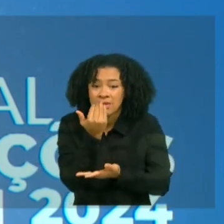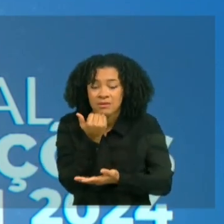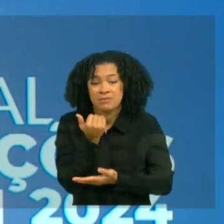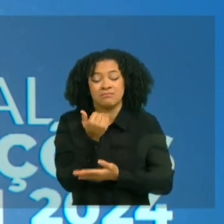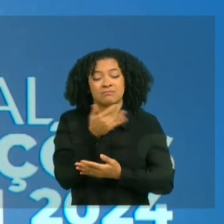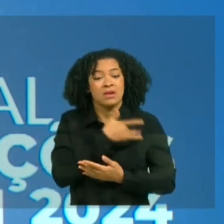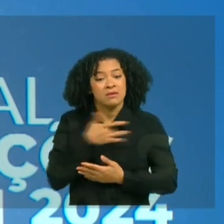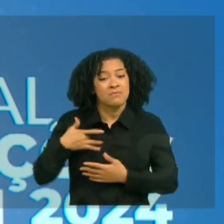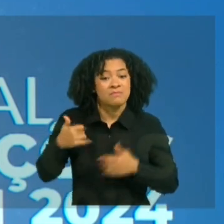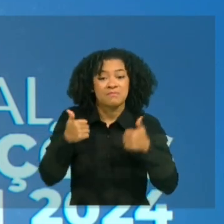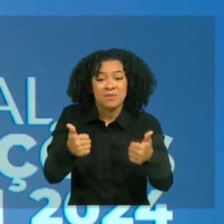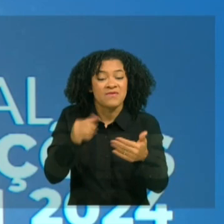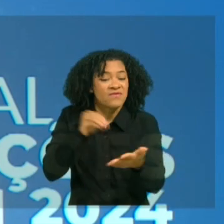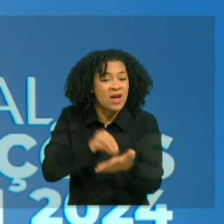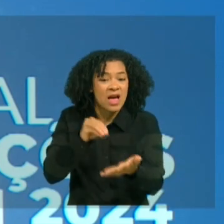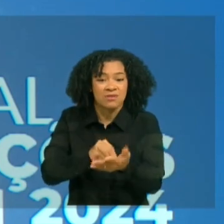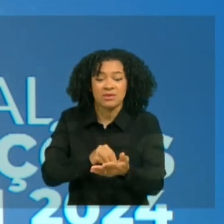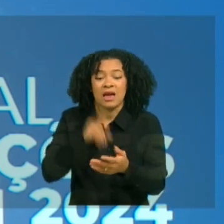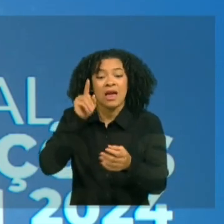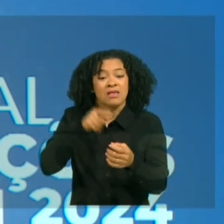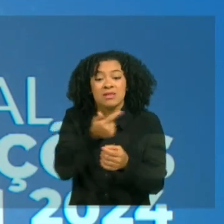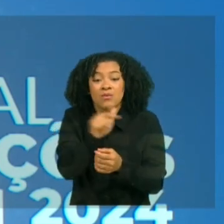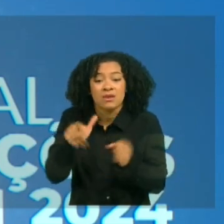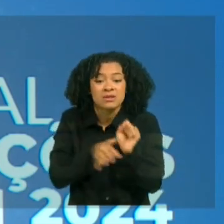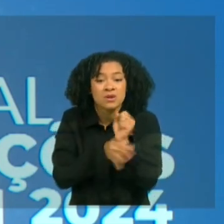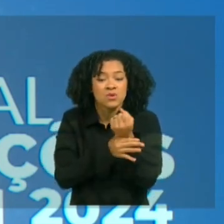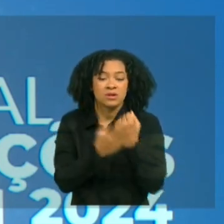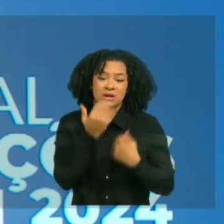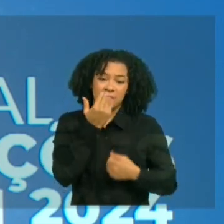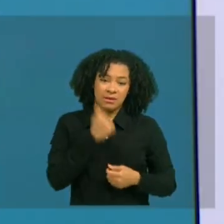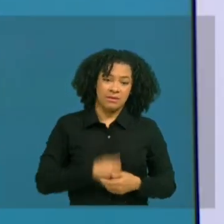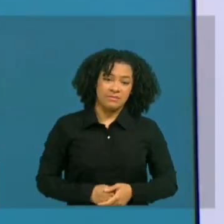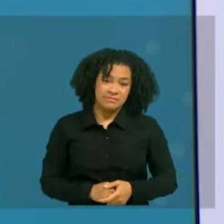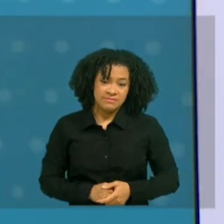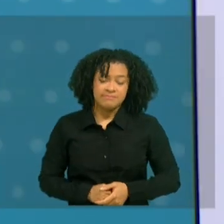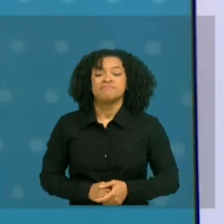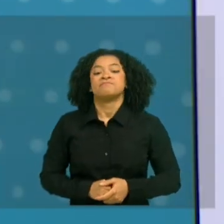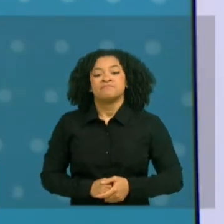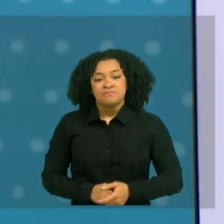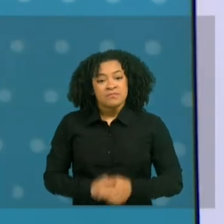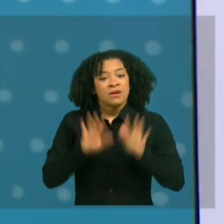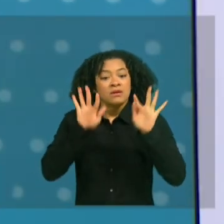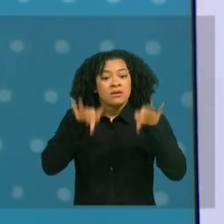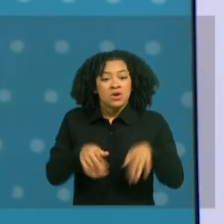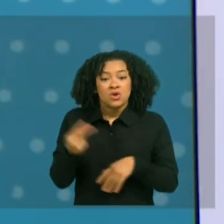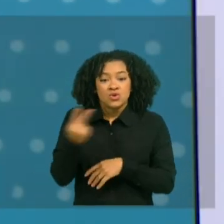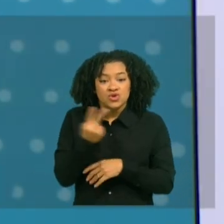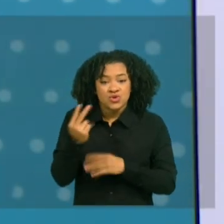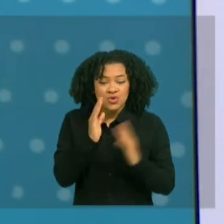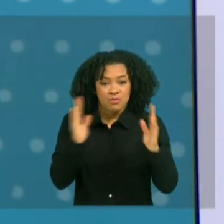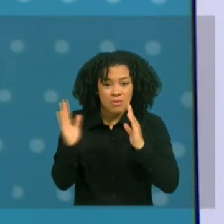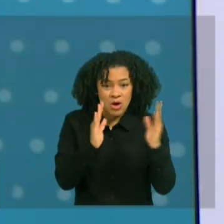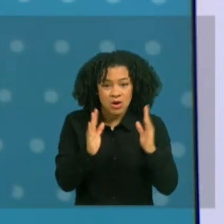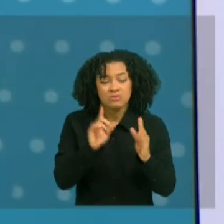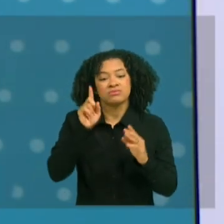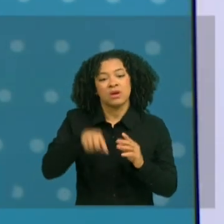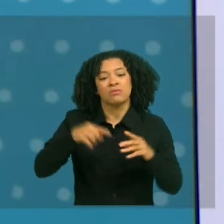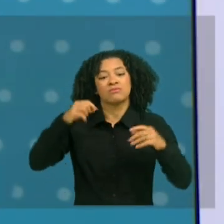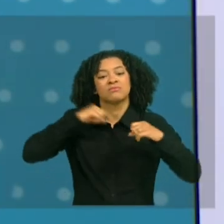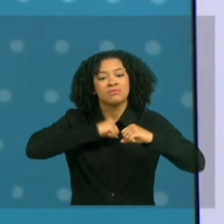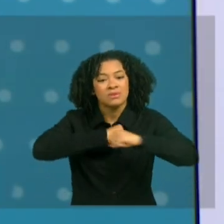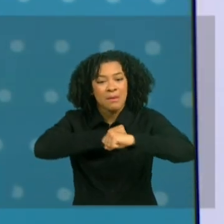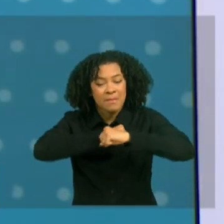as pessoas vivem em segurança alimentar terminamos aqui o segundo bloco do debate com as candidatas à